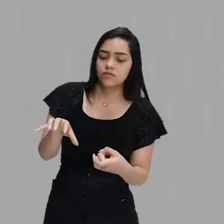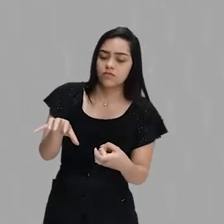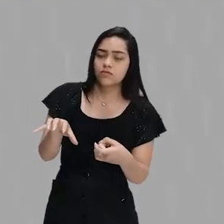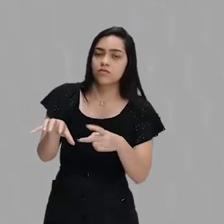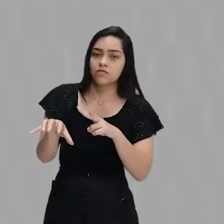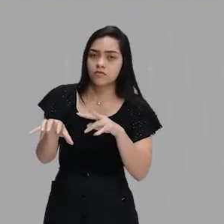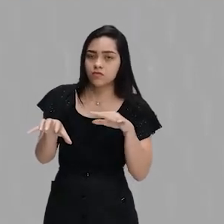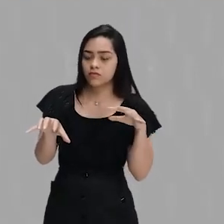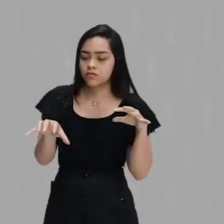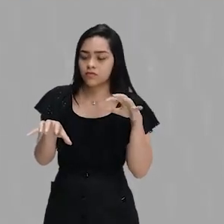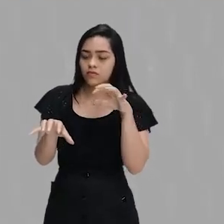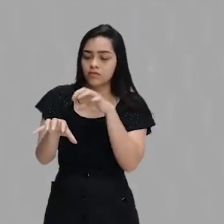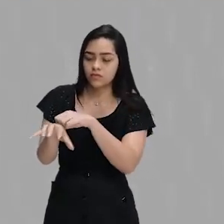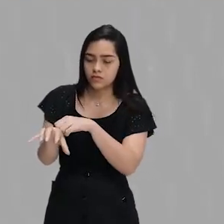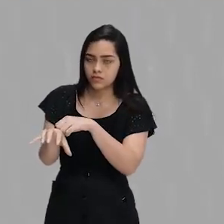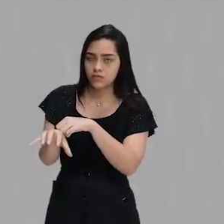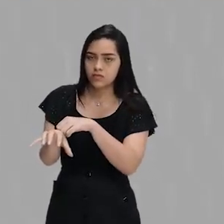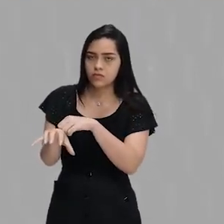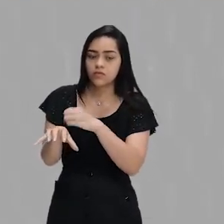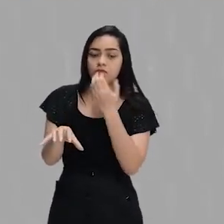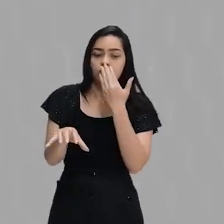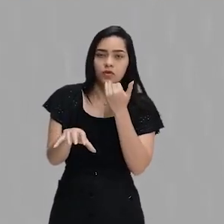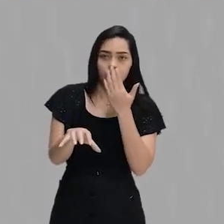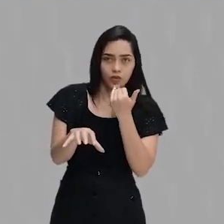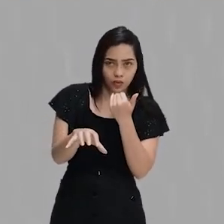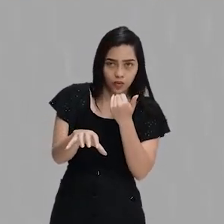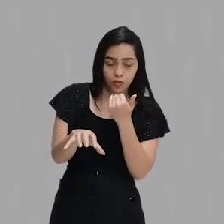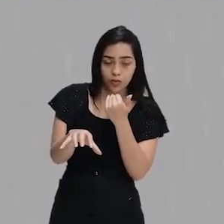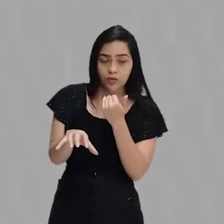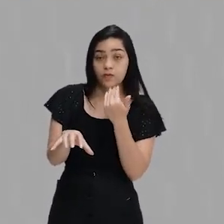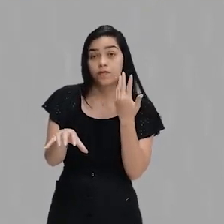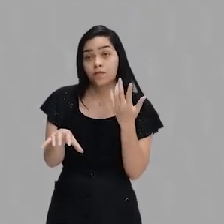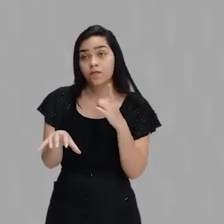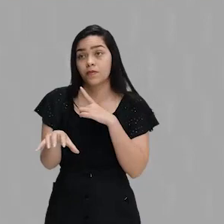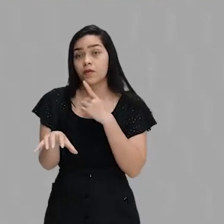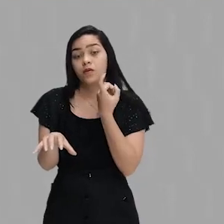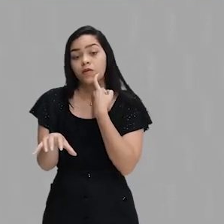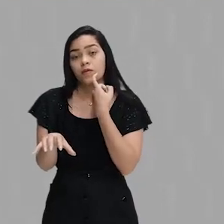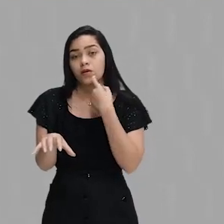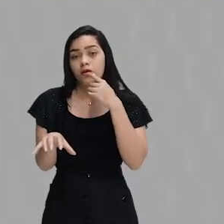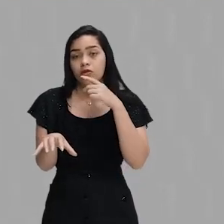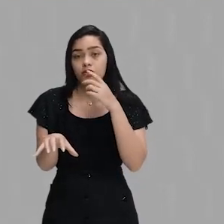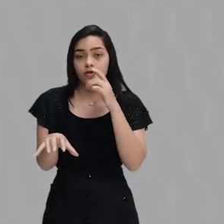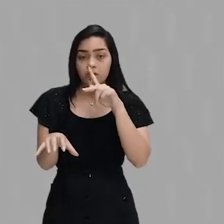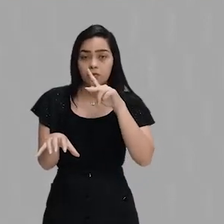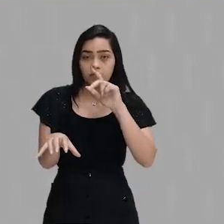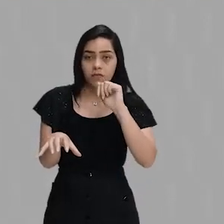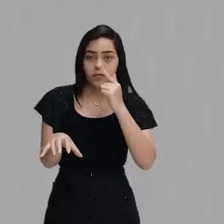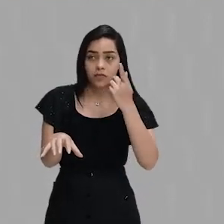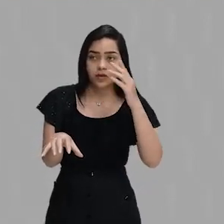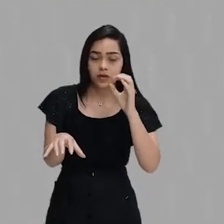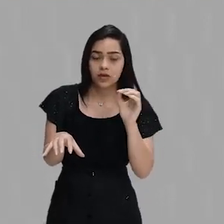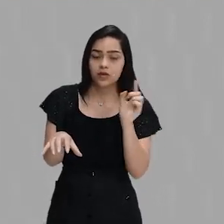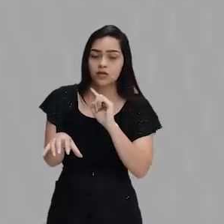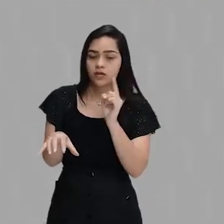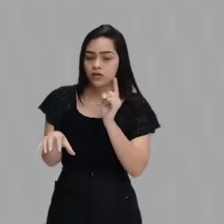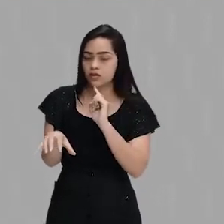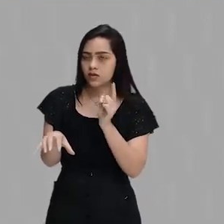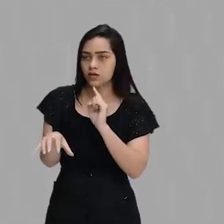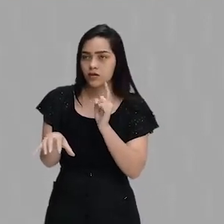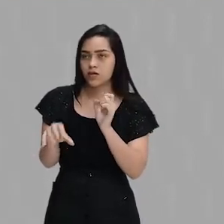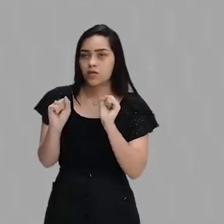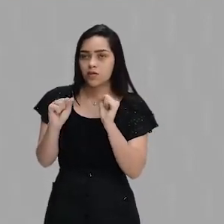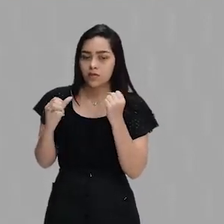do mar pega aquele peixe, captura e se alimenta dele. No caso do peixe palhaço, não. Ele vive no corpo da anêmona do mar,